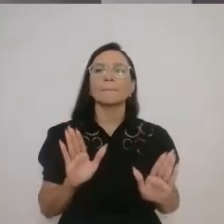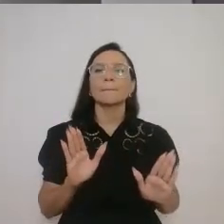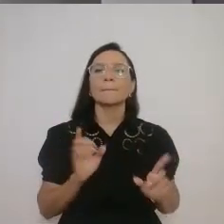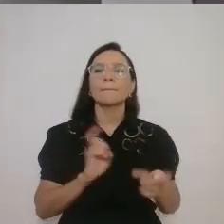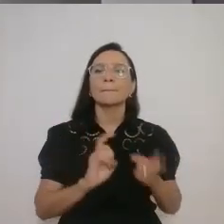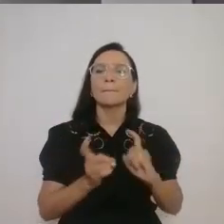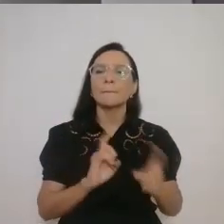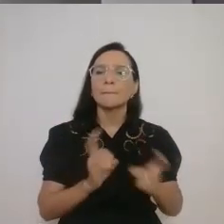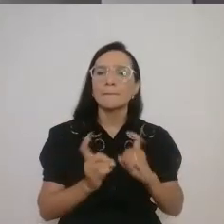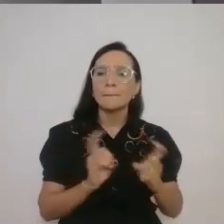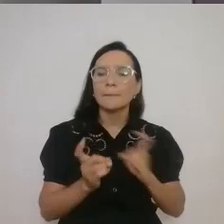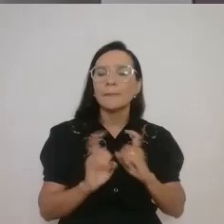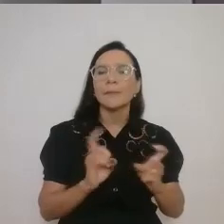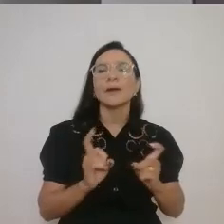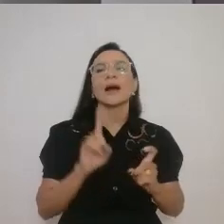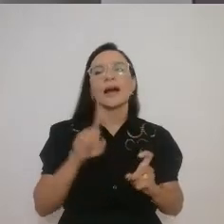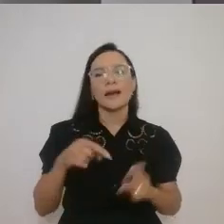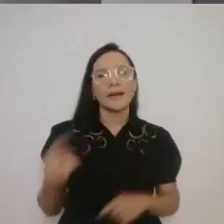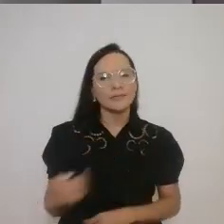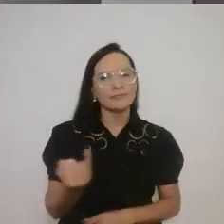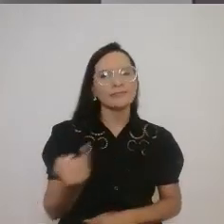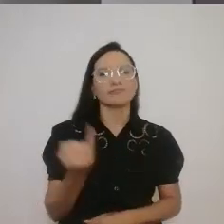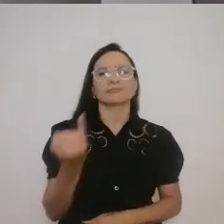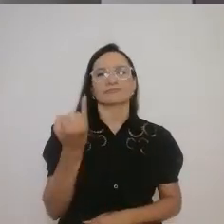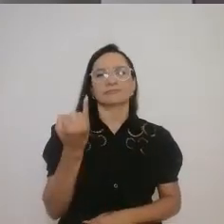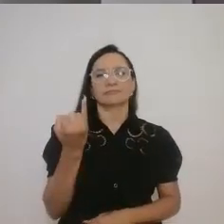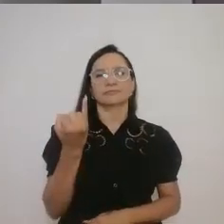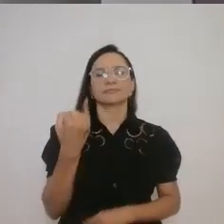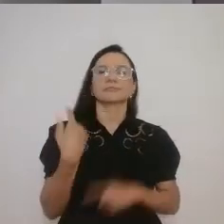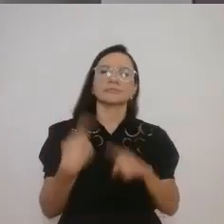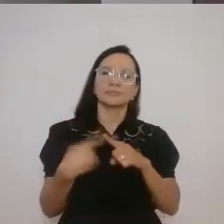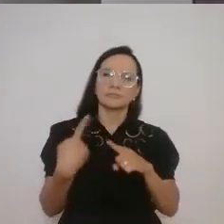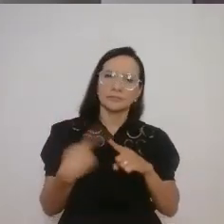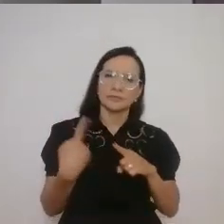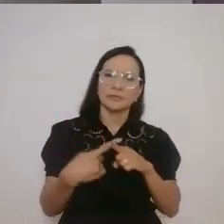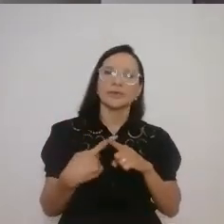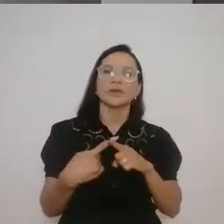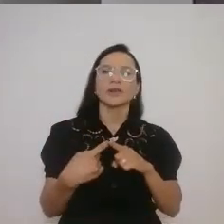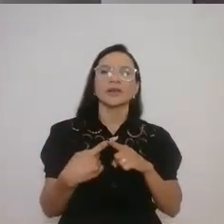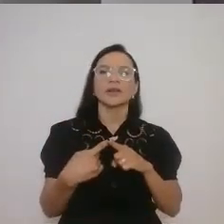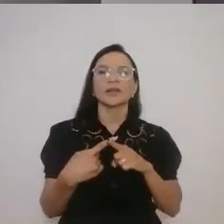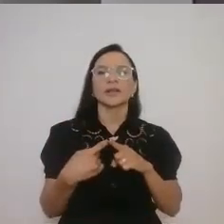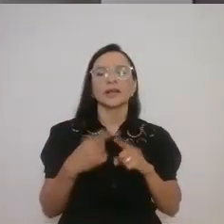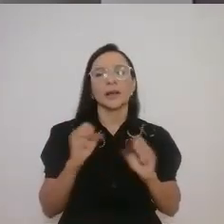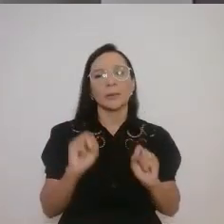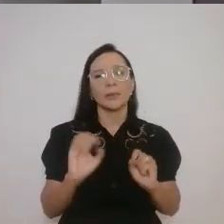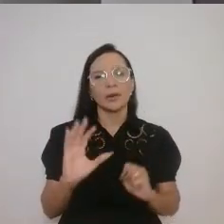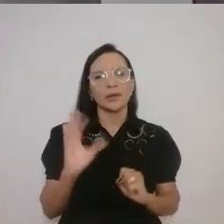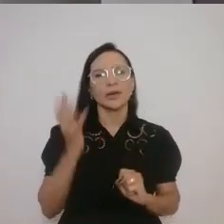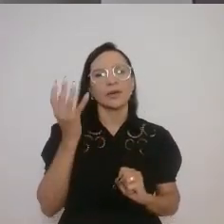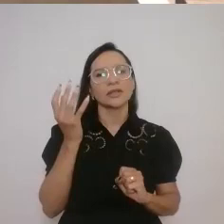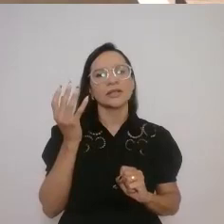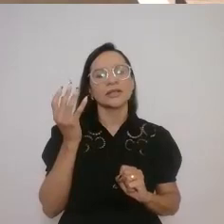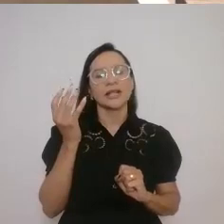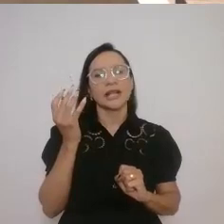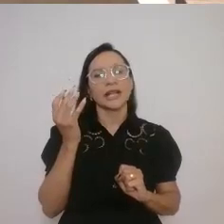fundamental, porque isso pode criar insegurança jurídica, né? Em algumas situações, não só nesse caso.